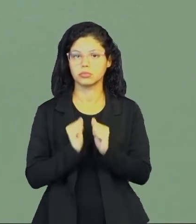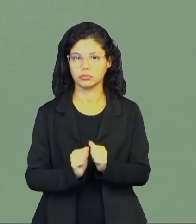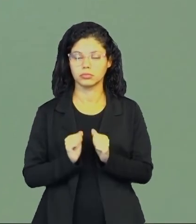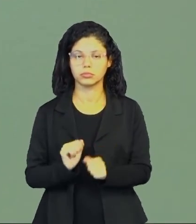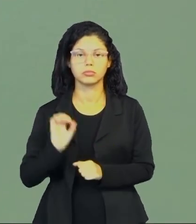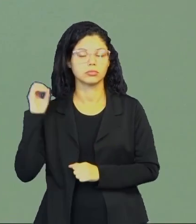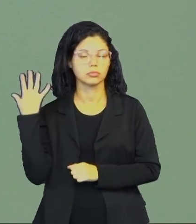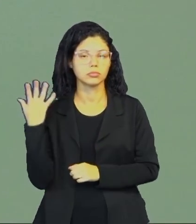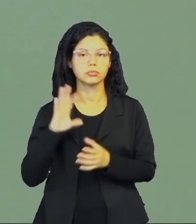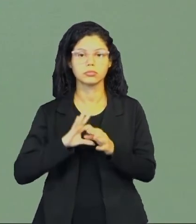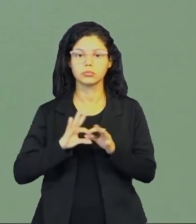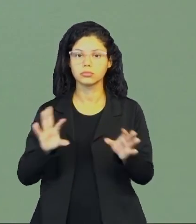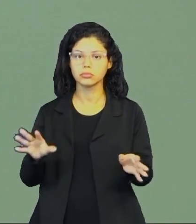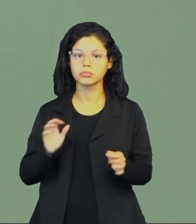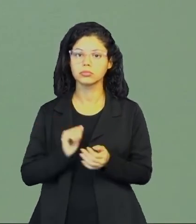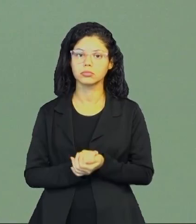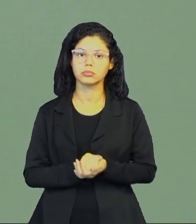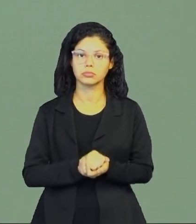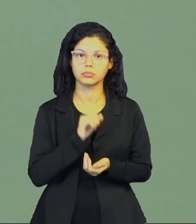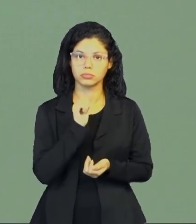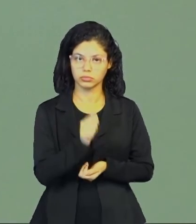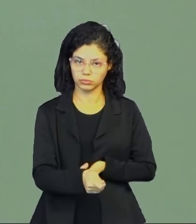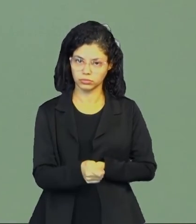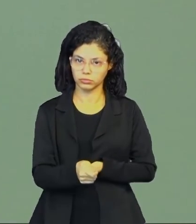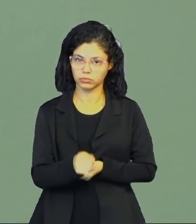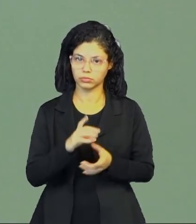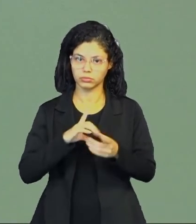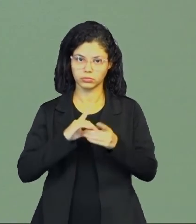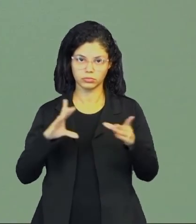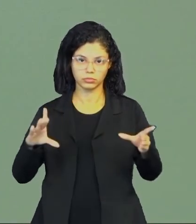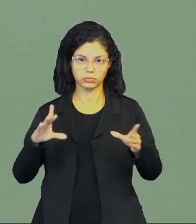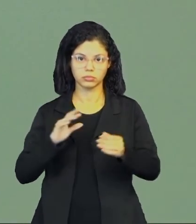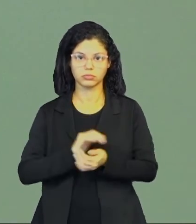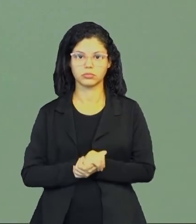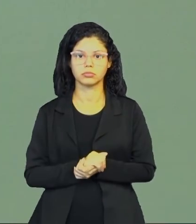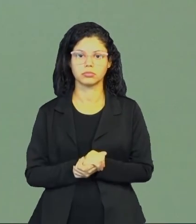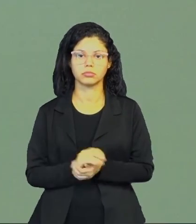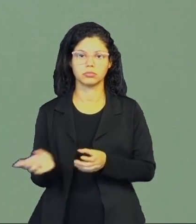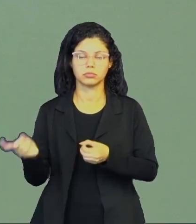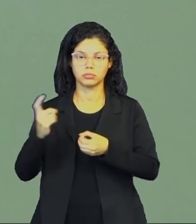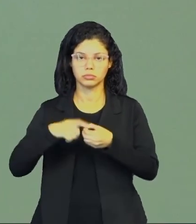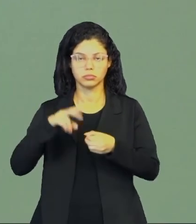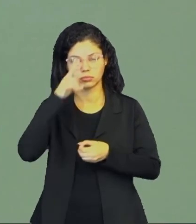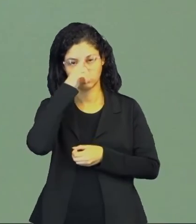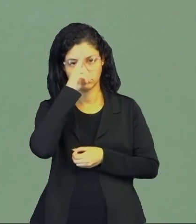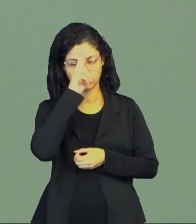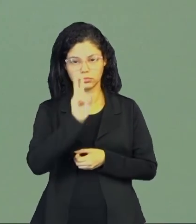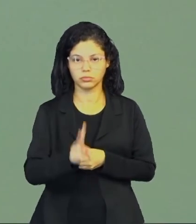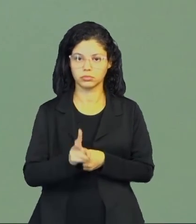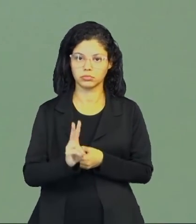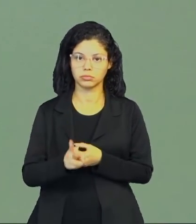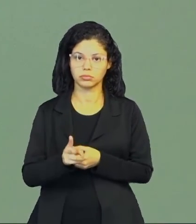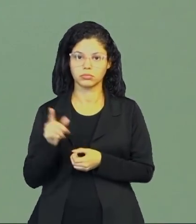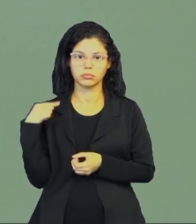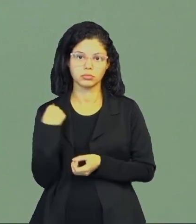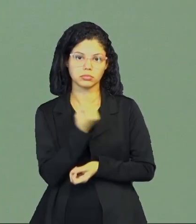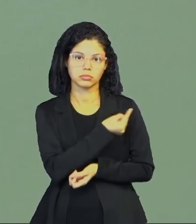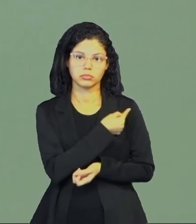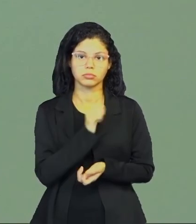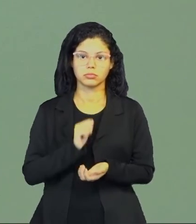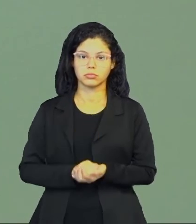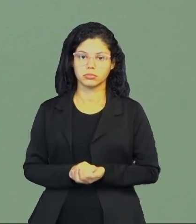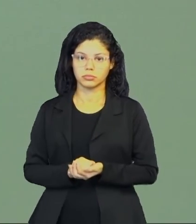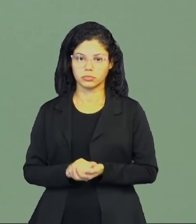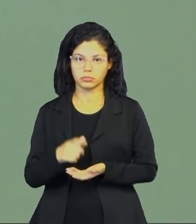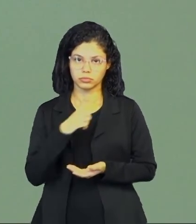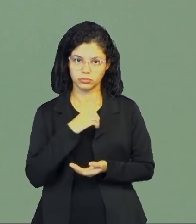ser exercido livremente no regime democrático. Voltando a lembrar sempre, né, que a gente tem